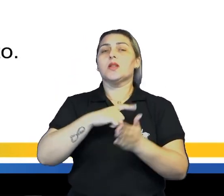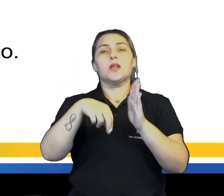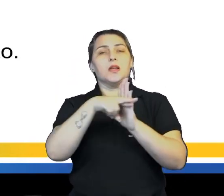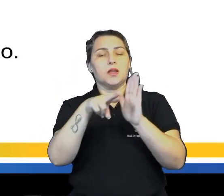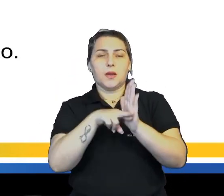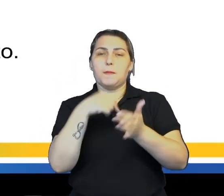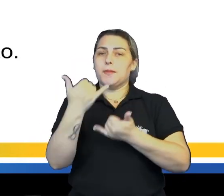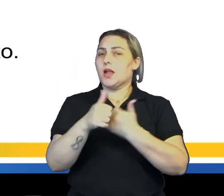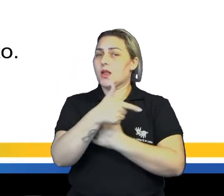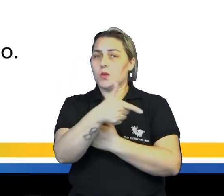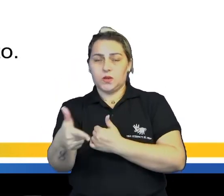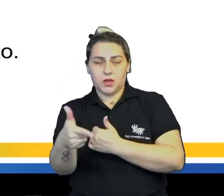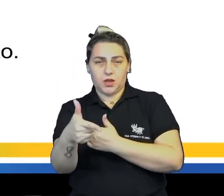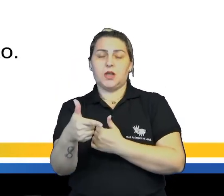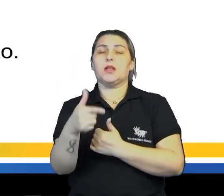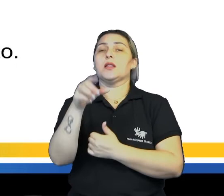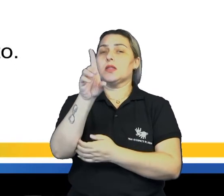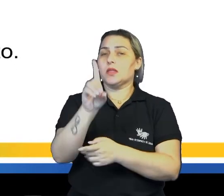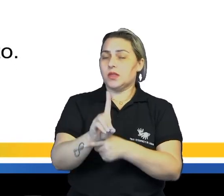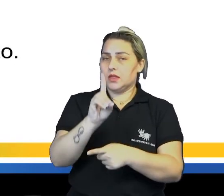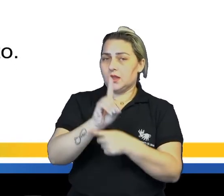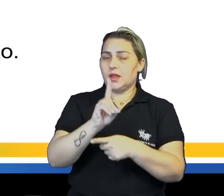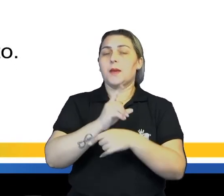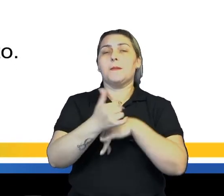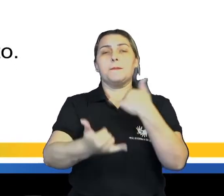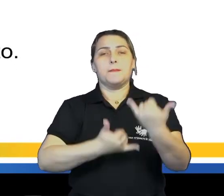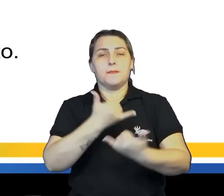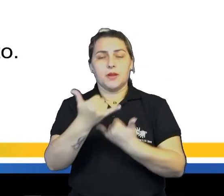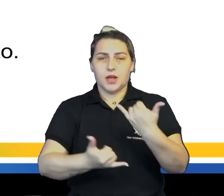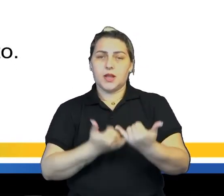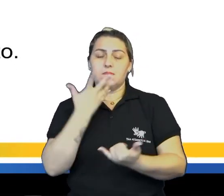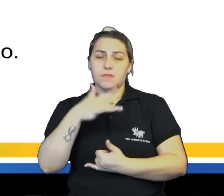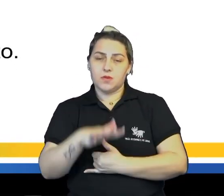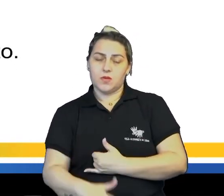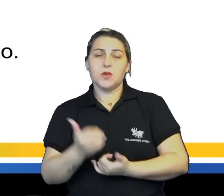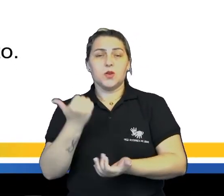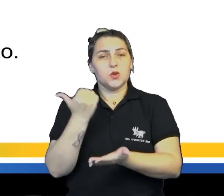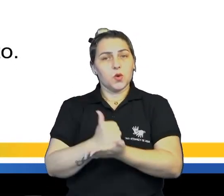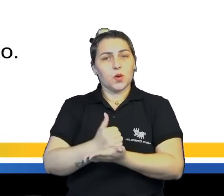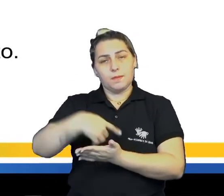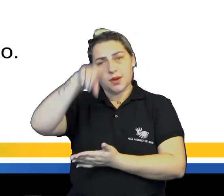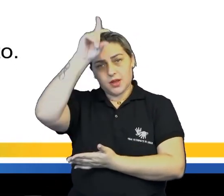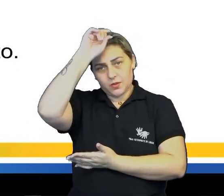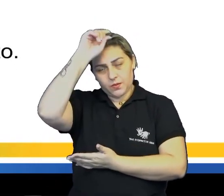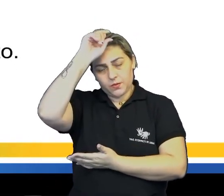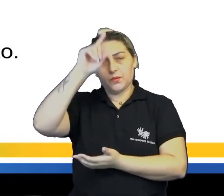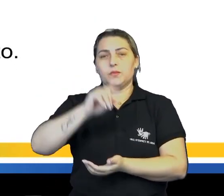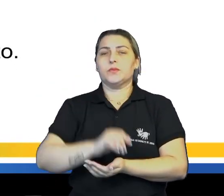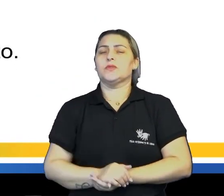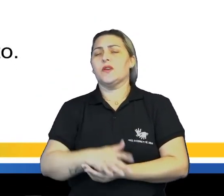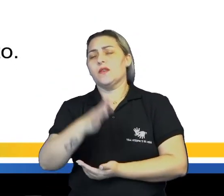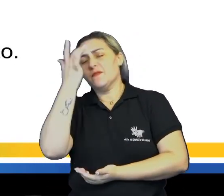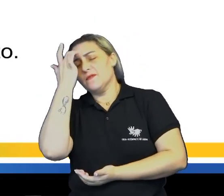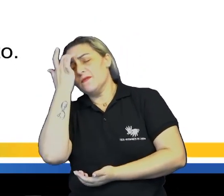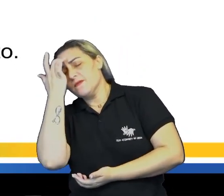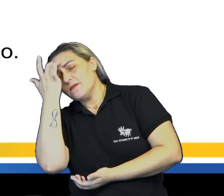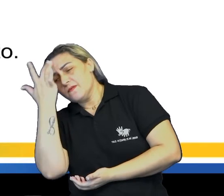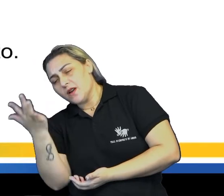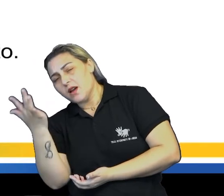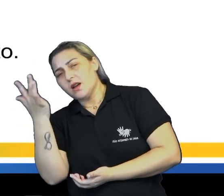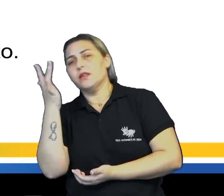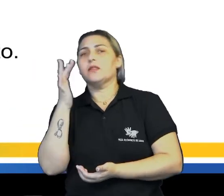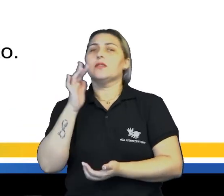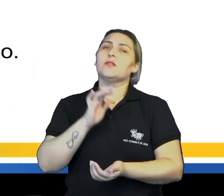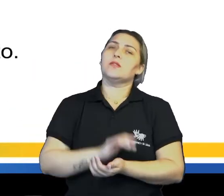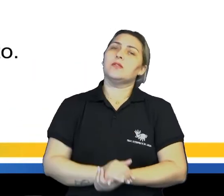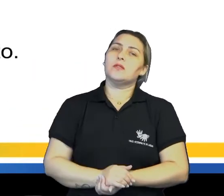regra, brincadeira não. Alternativa D, brincadeira é para criança e jogo é para adulto. Tá muito fácil,